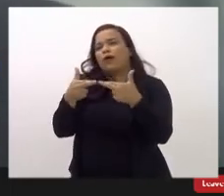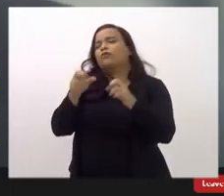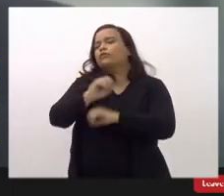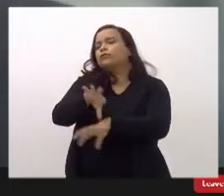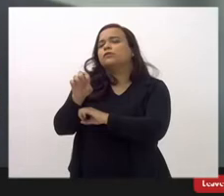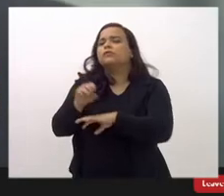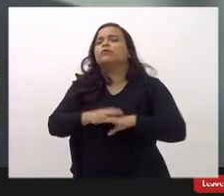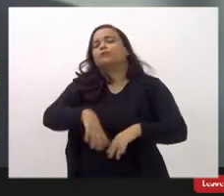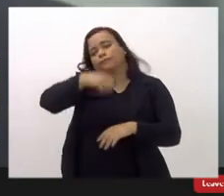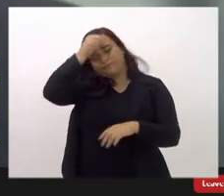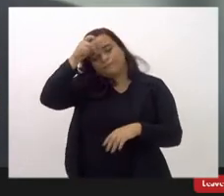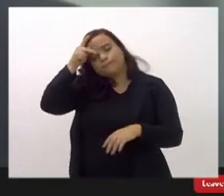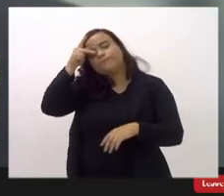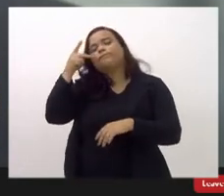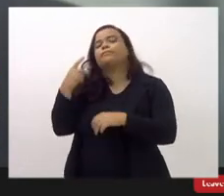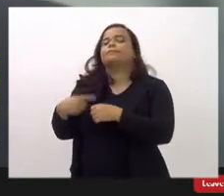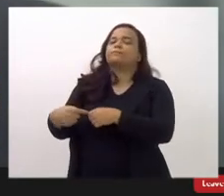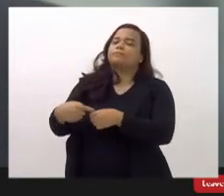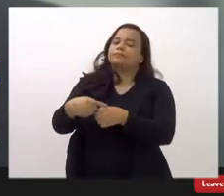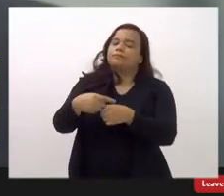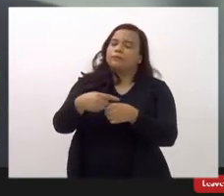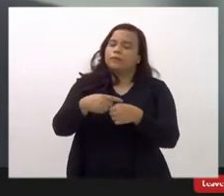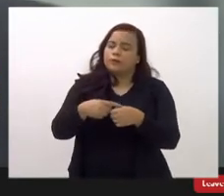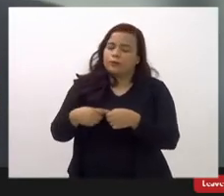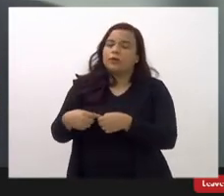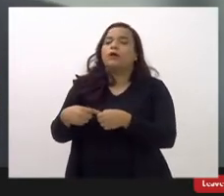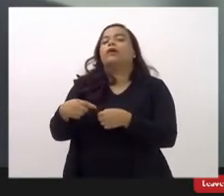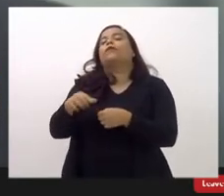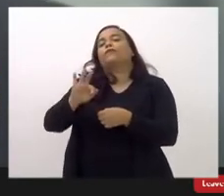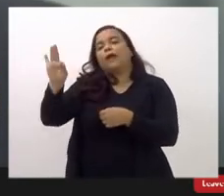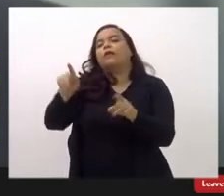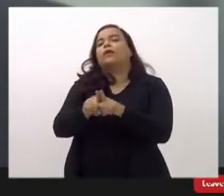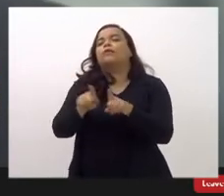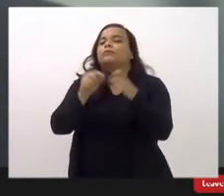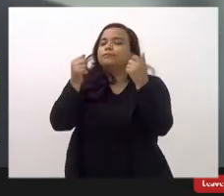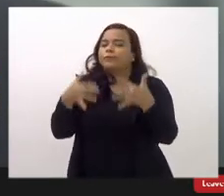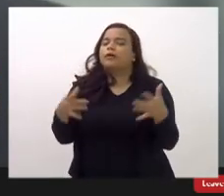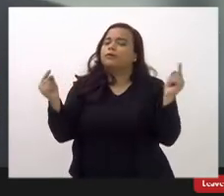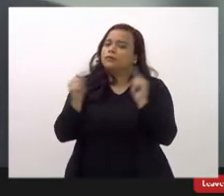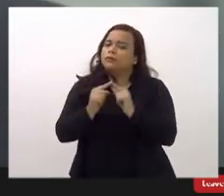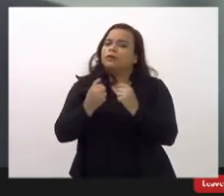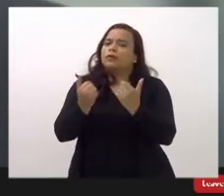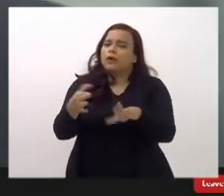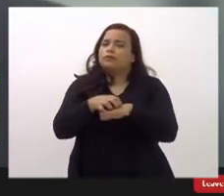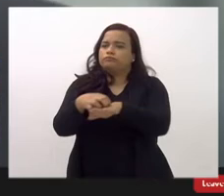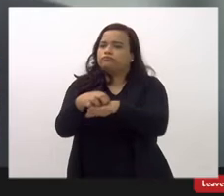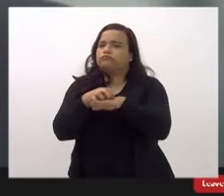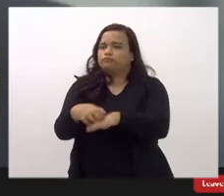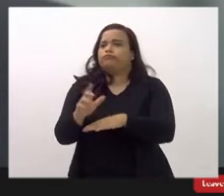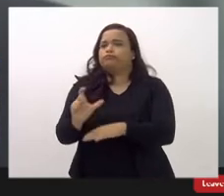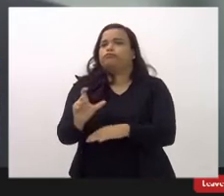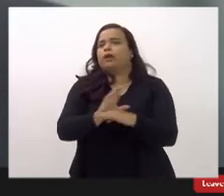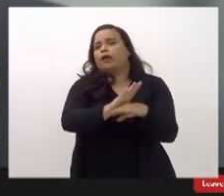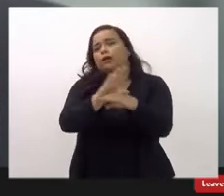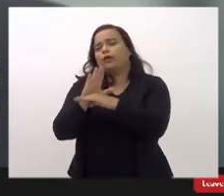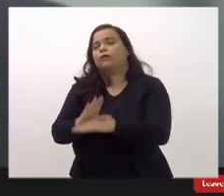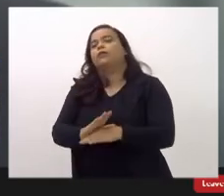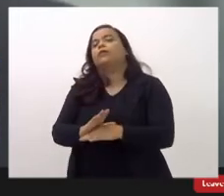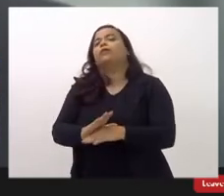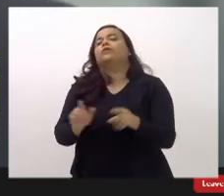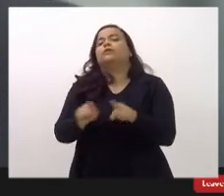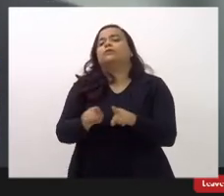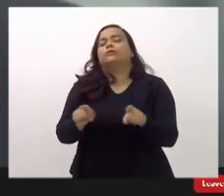federal faziam juiz ao passe livre estudantil, viabilizando o deslocamento casa-escola, fazendo constar expressamente a abrangência sobre o ensino